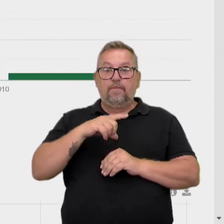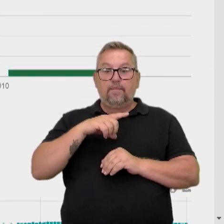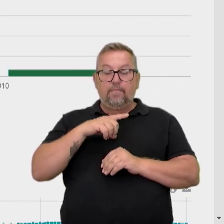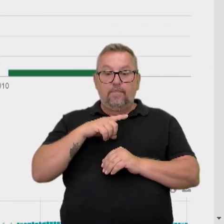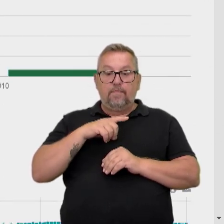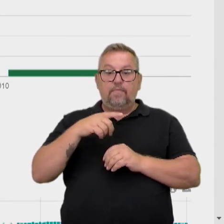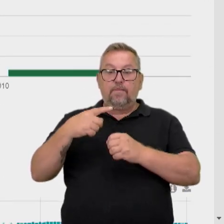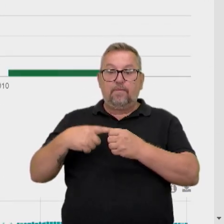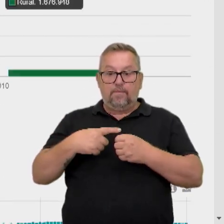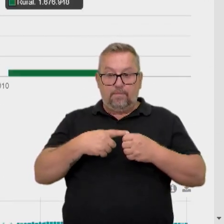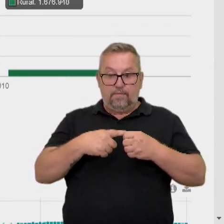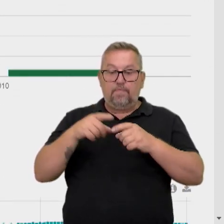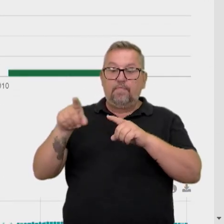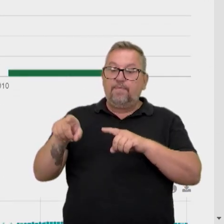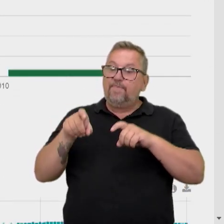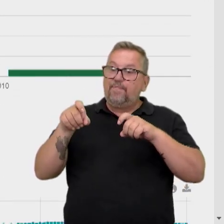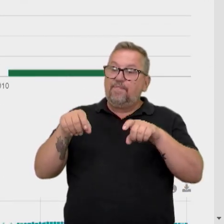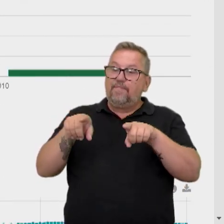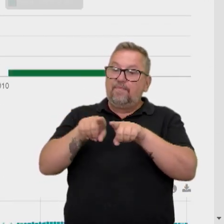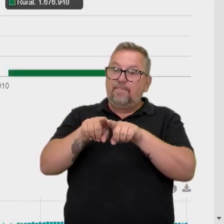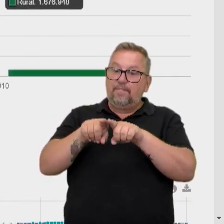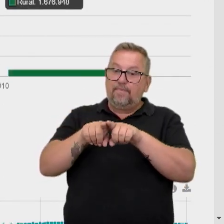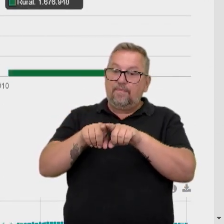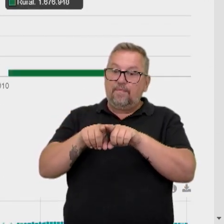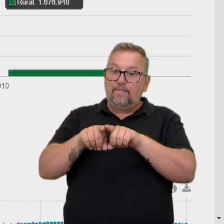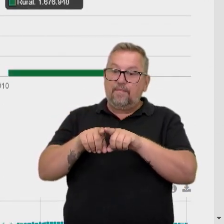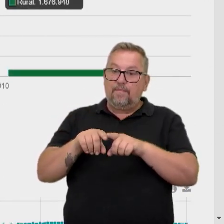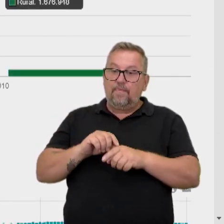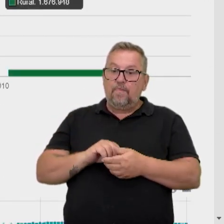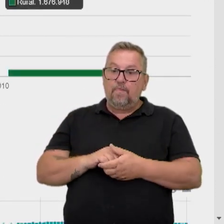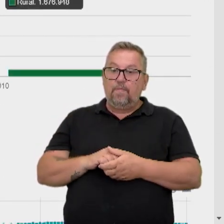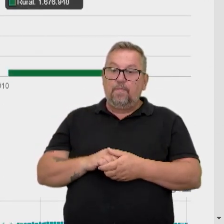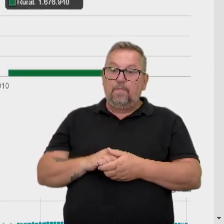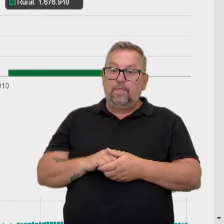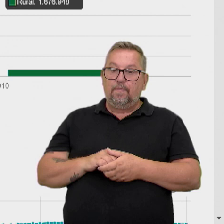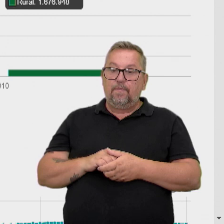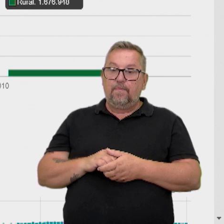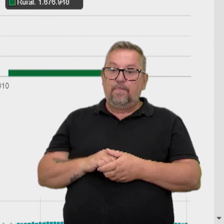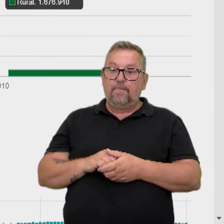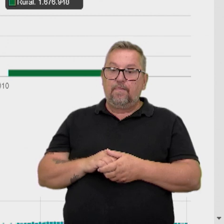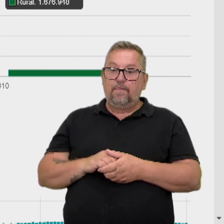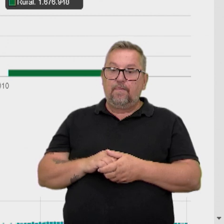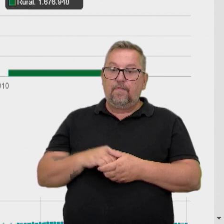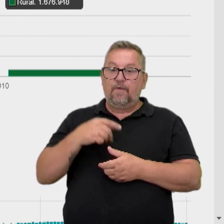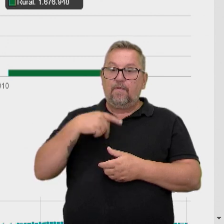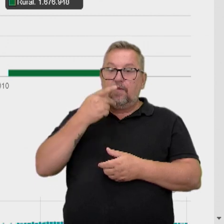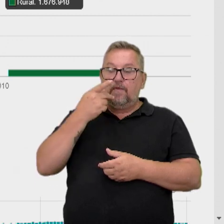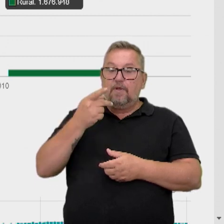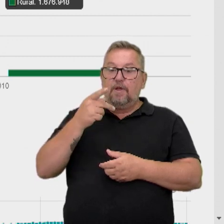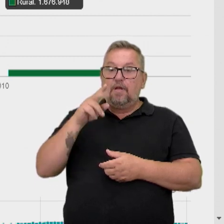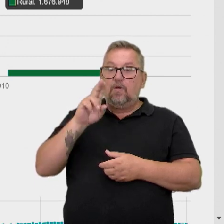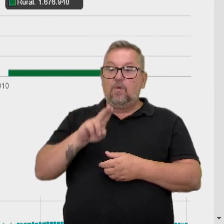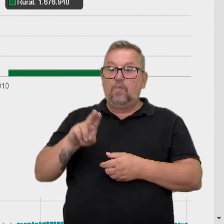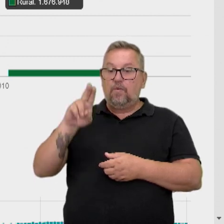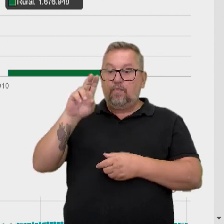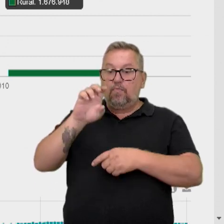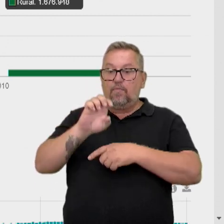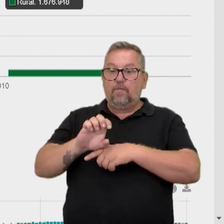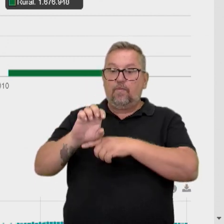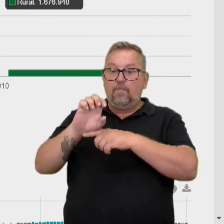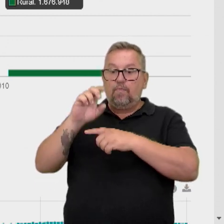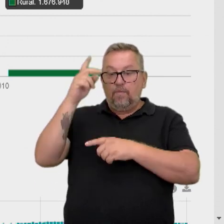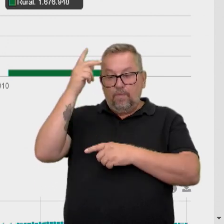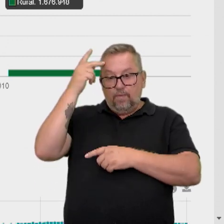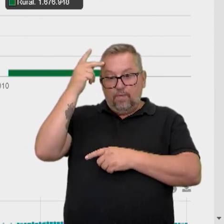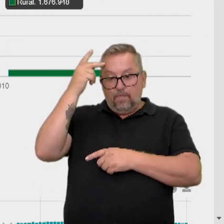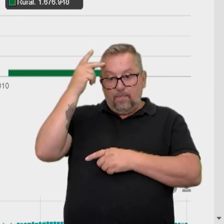urbanas e rural, né, então nós temos um gráfico mostrando. Aí você pode passar por cima e ele vai falar, ó, população urbana do estado de São Paulo,